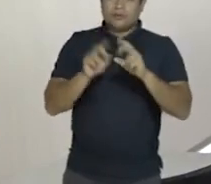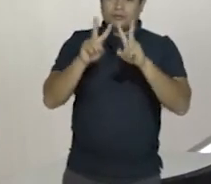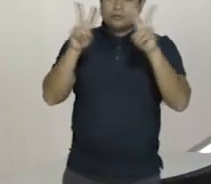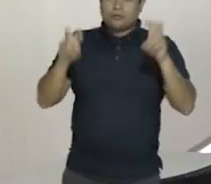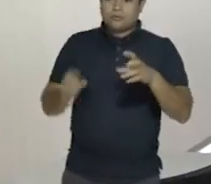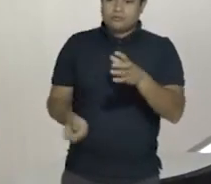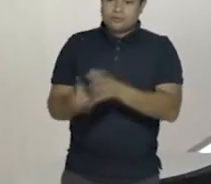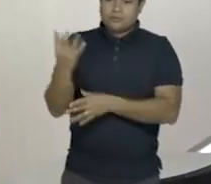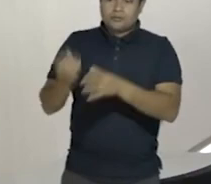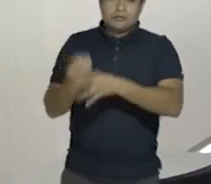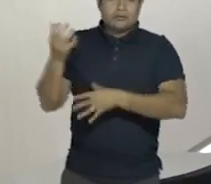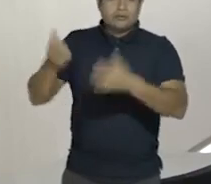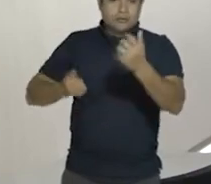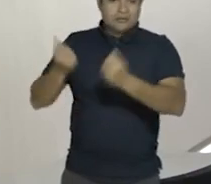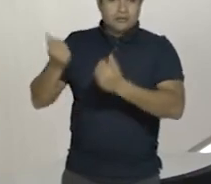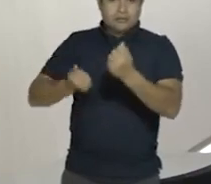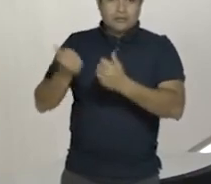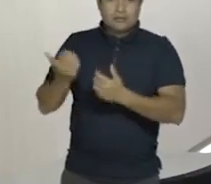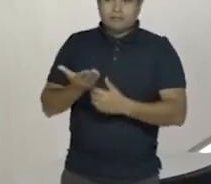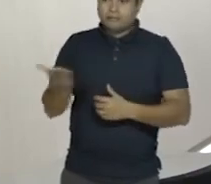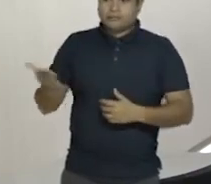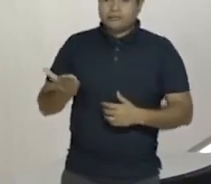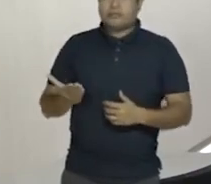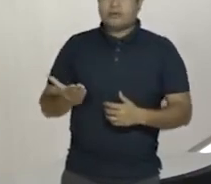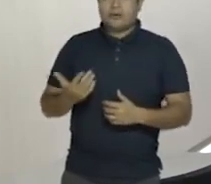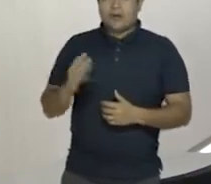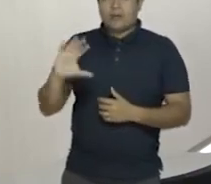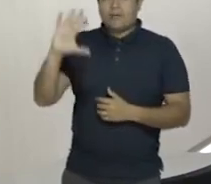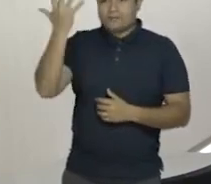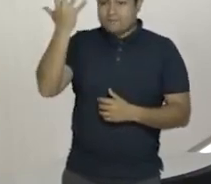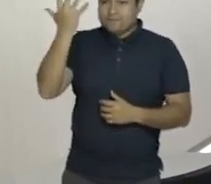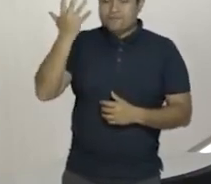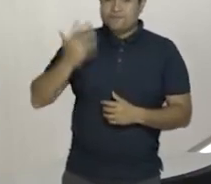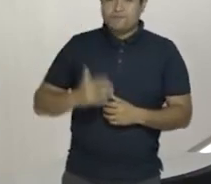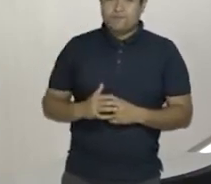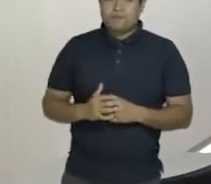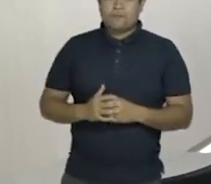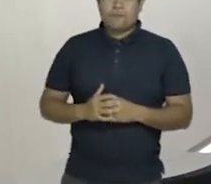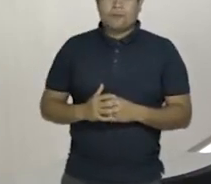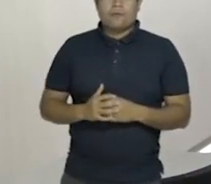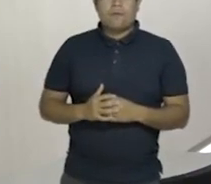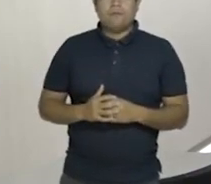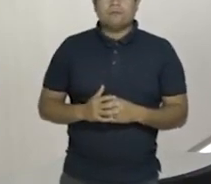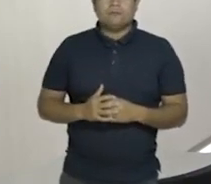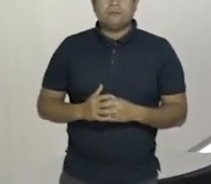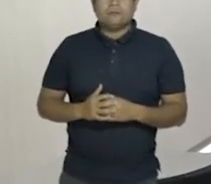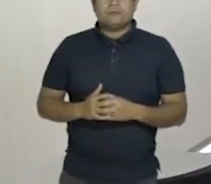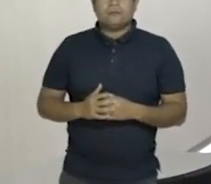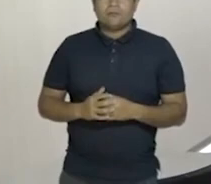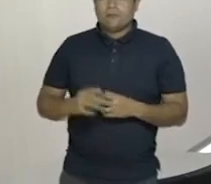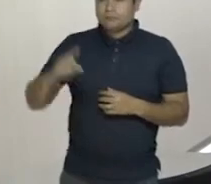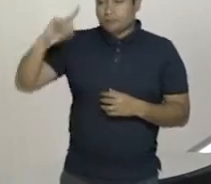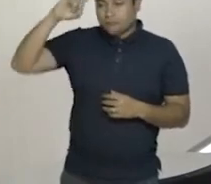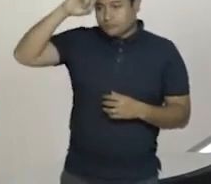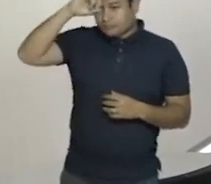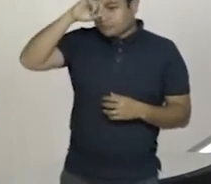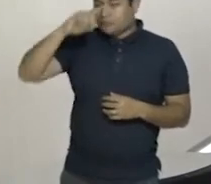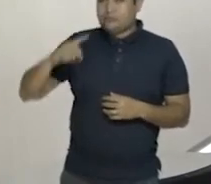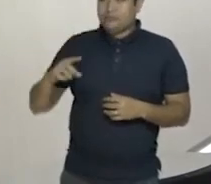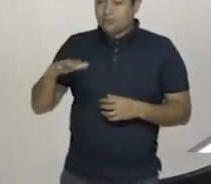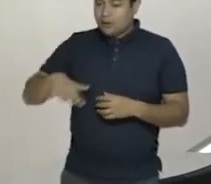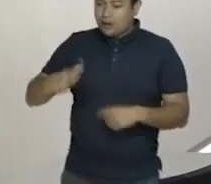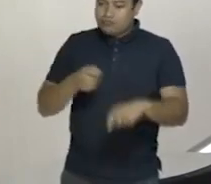de Santa Catarina estão vivendo um cenário e grande dificuldade Econômica